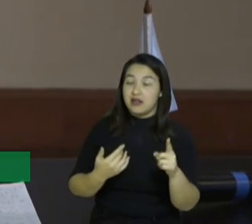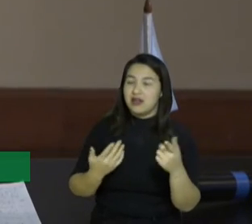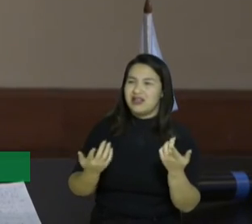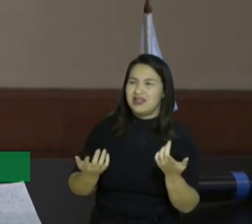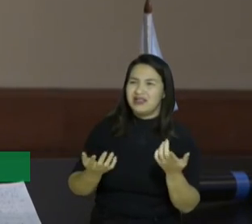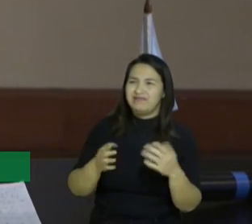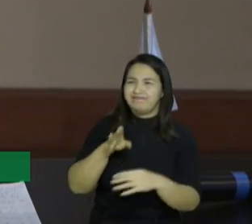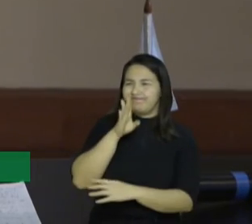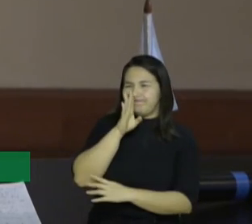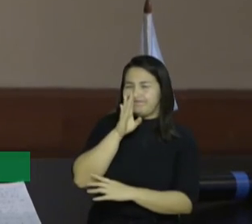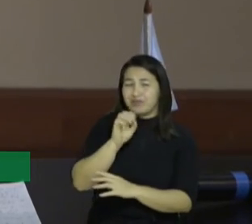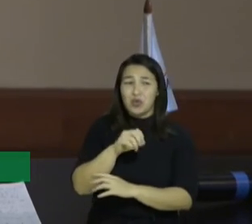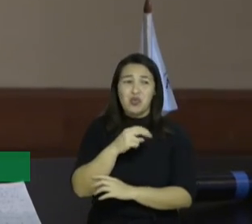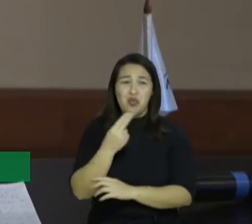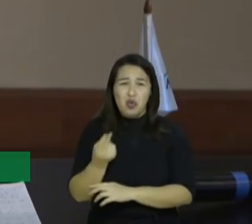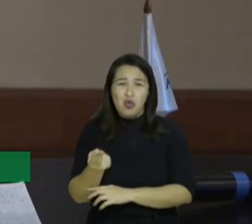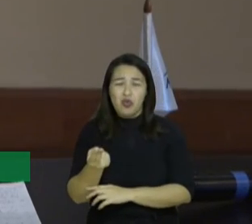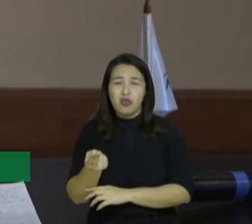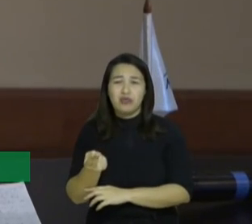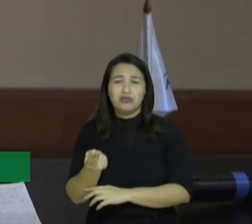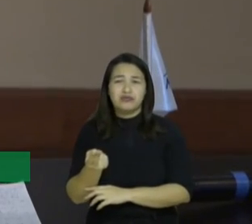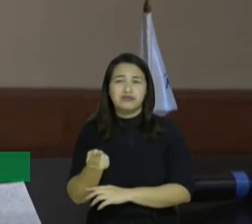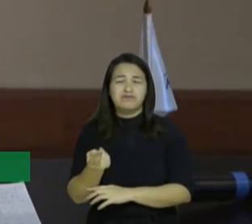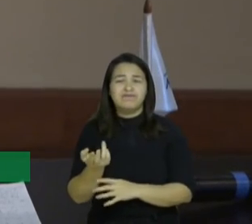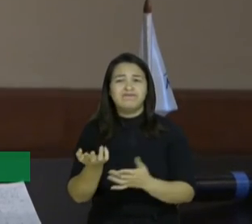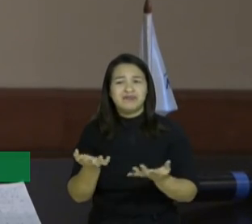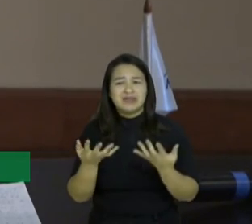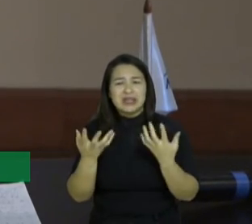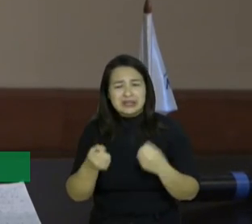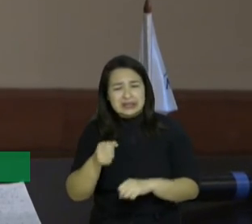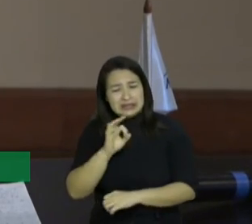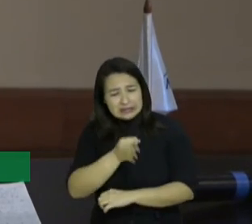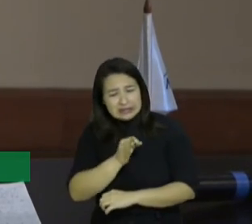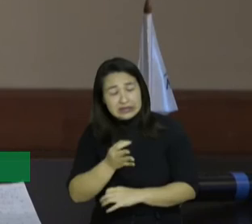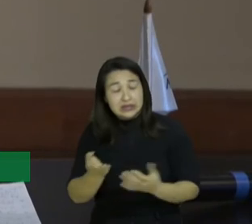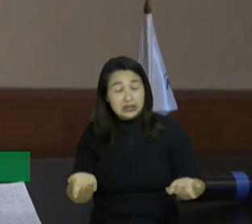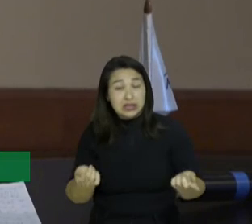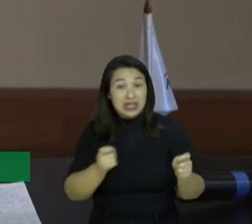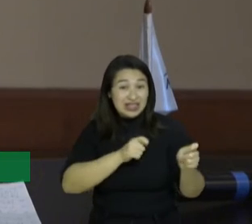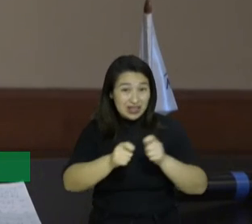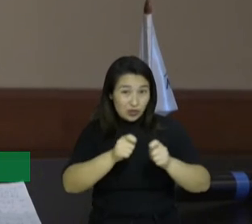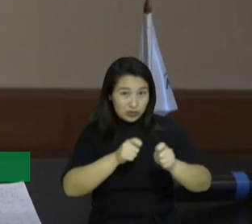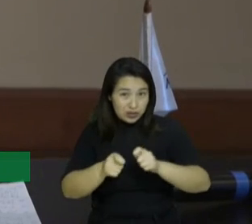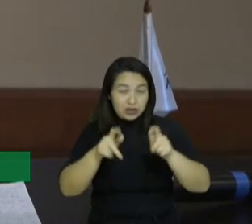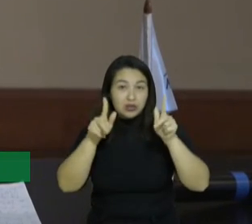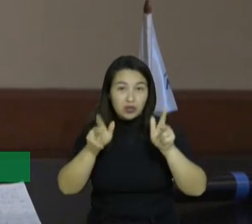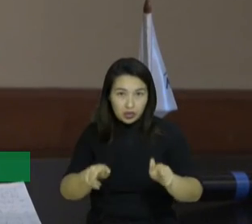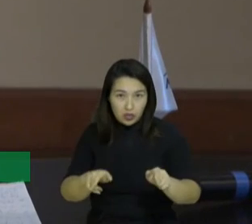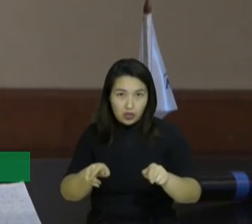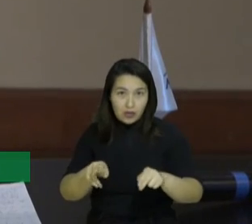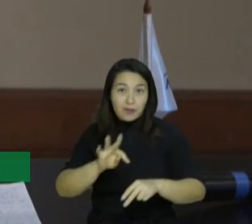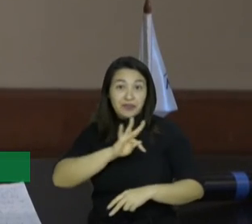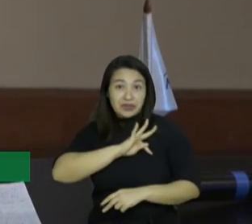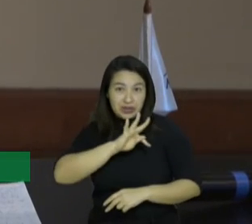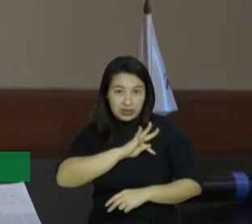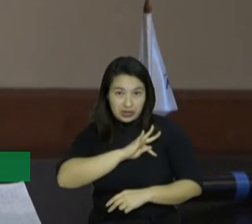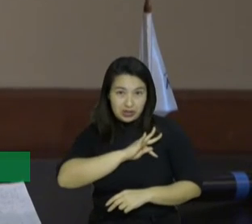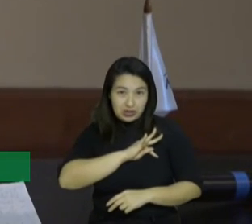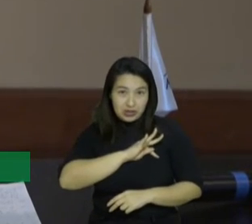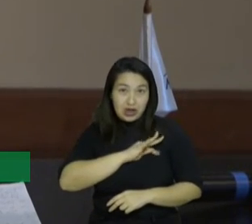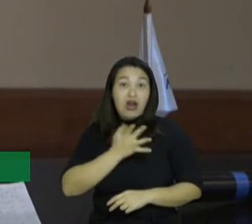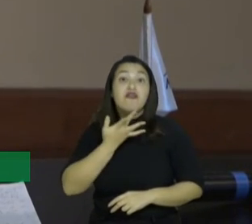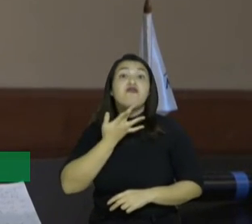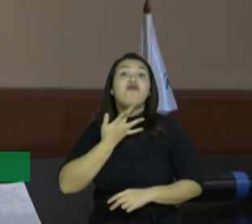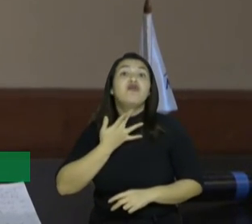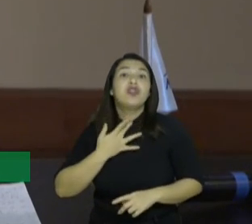ou né ou ou retrocar ou ser feliz eh O que que eu quero dizer numa negociação tem todas as tecnicalidade Mas se a vontade